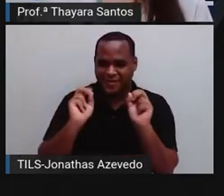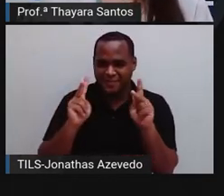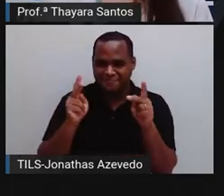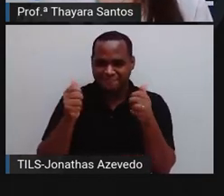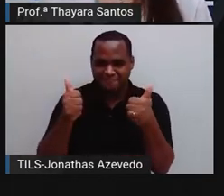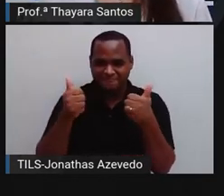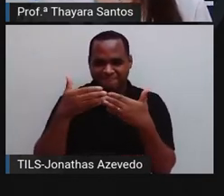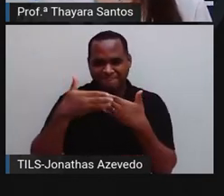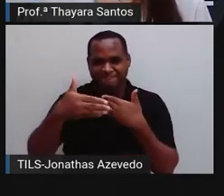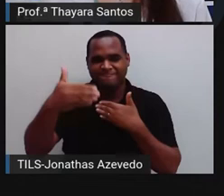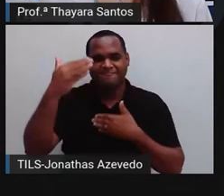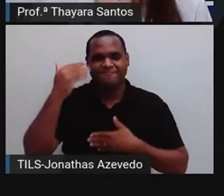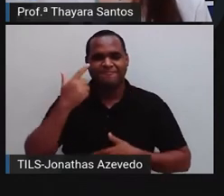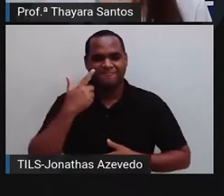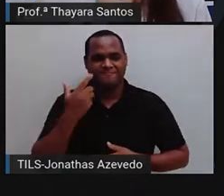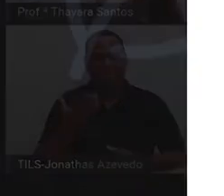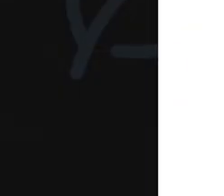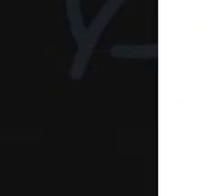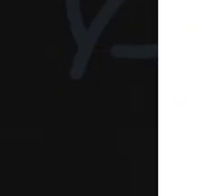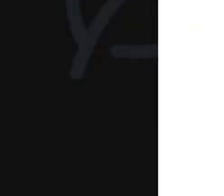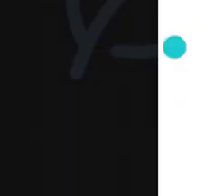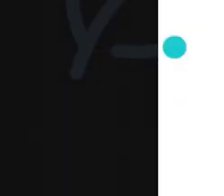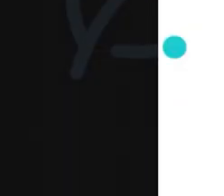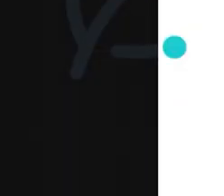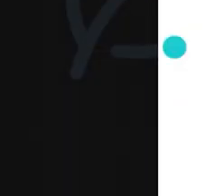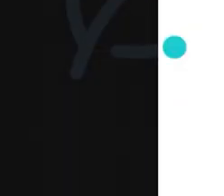isso. Valendo a partir de agora. Vamos lá.